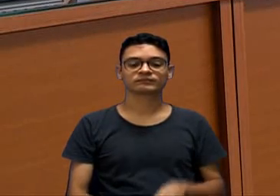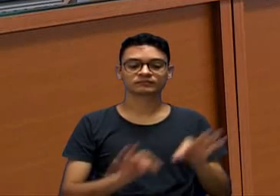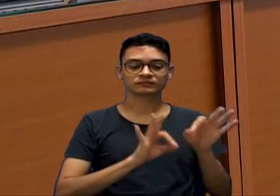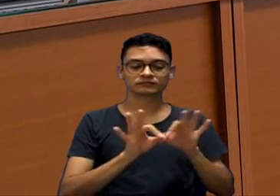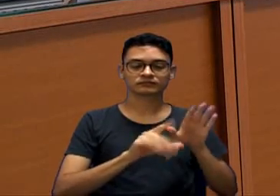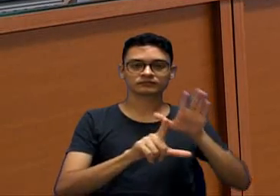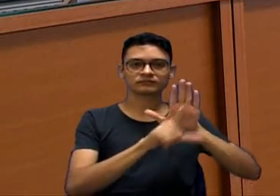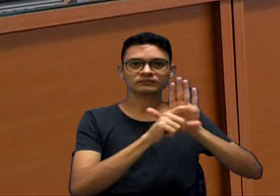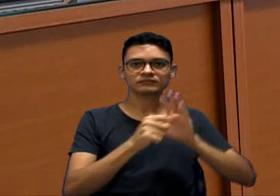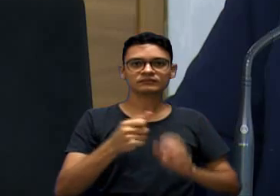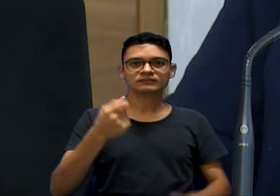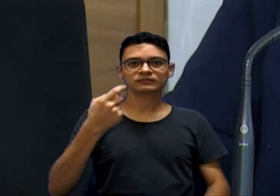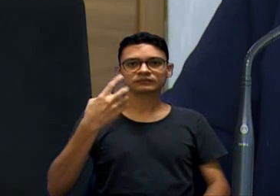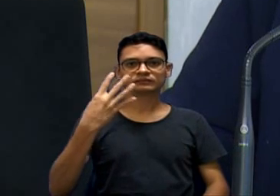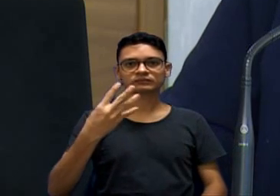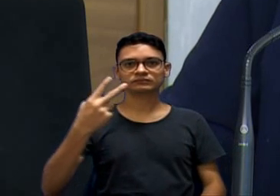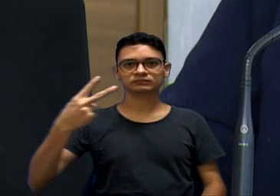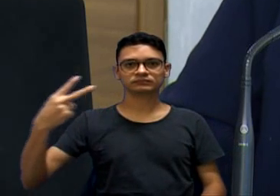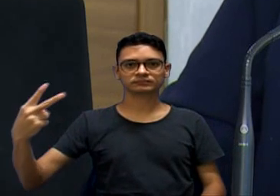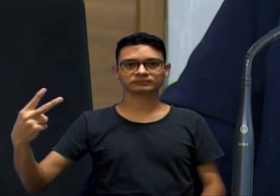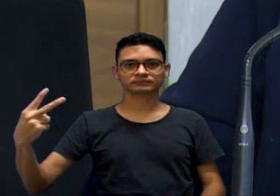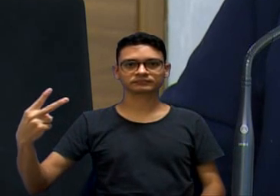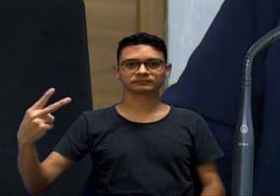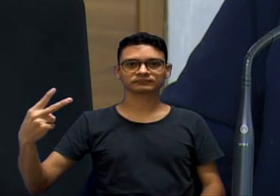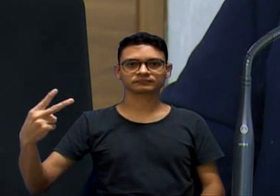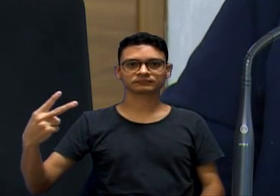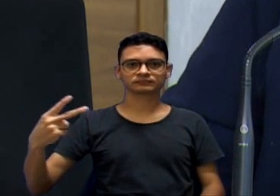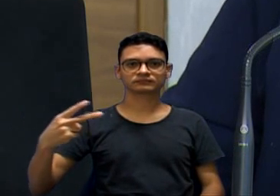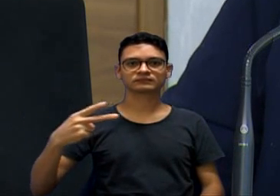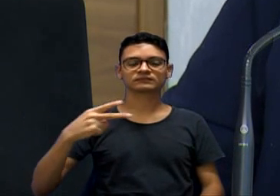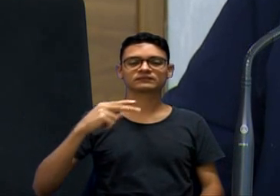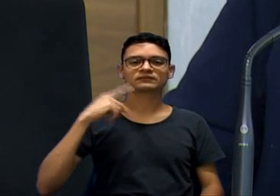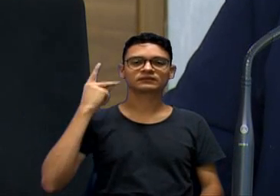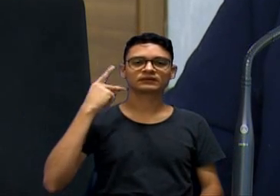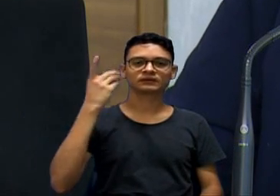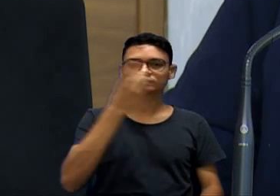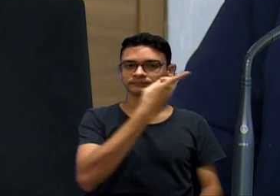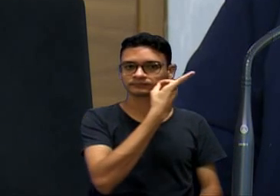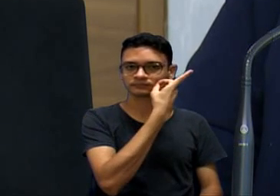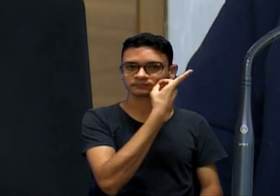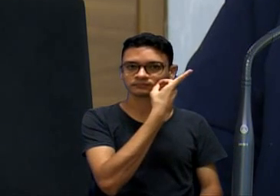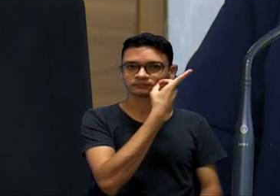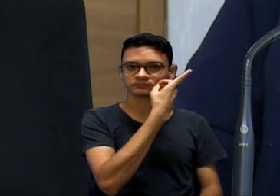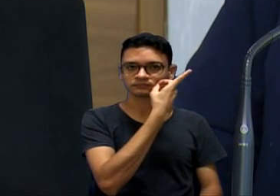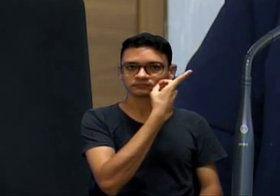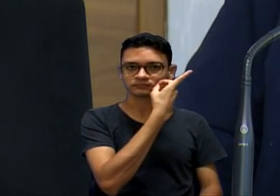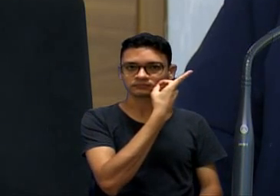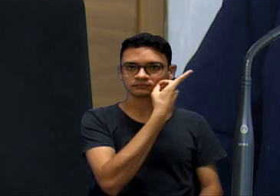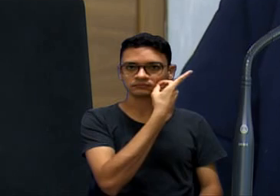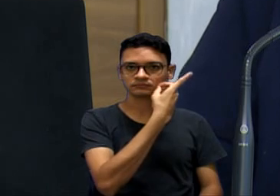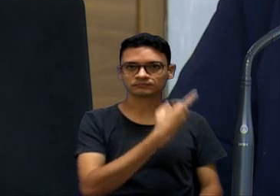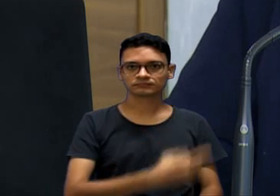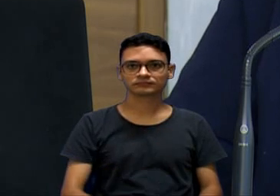Projeto de lei 422, vereador Fernando Dini.